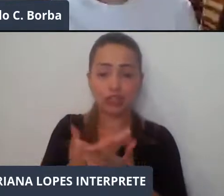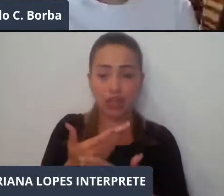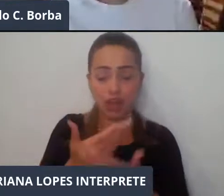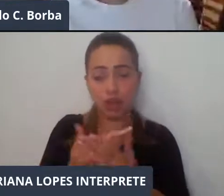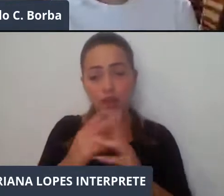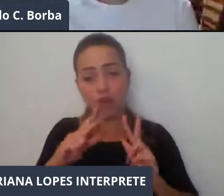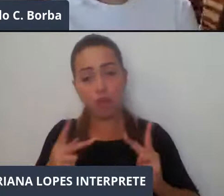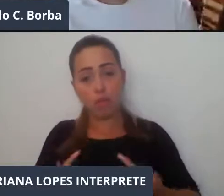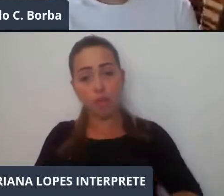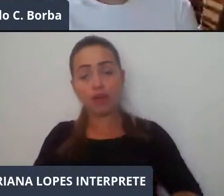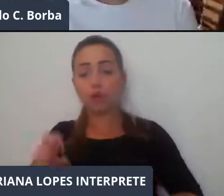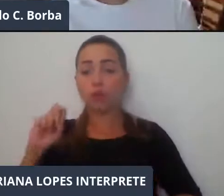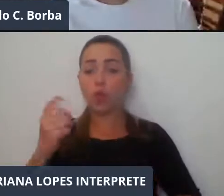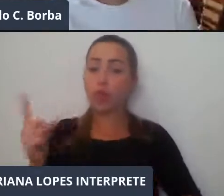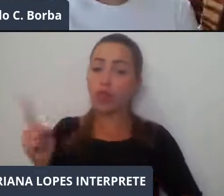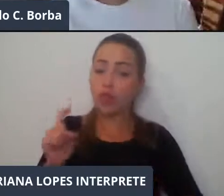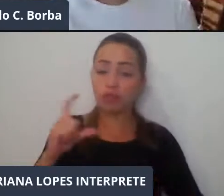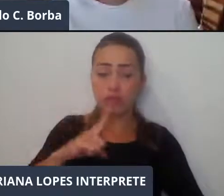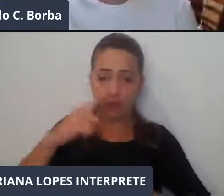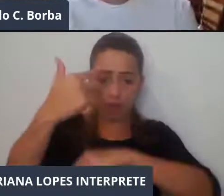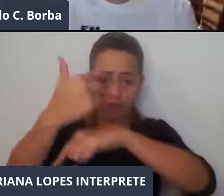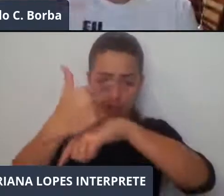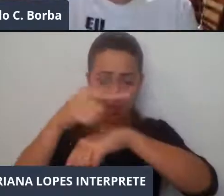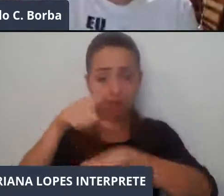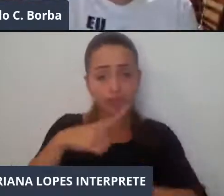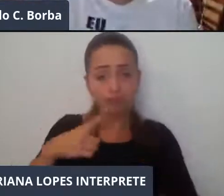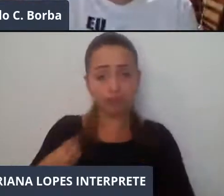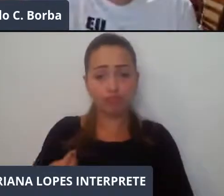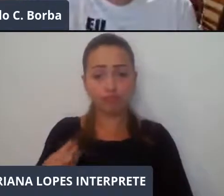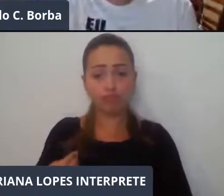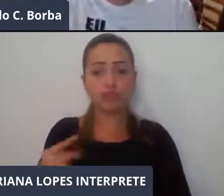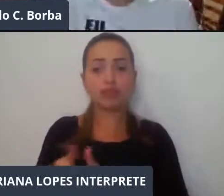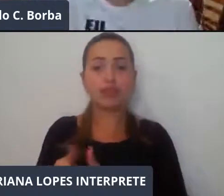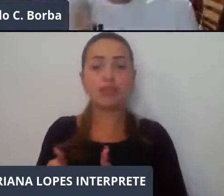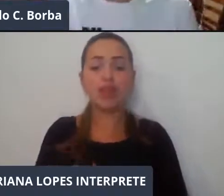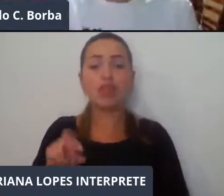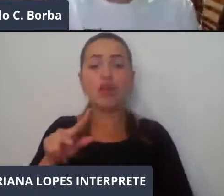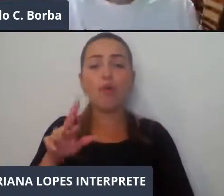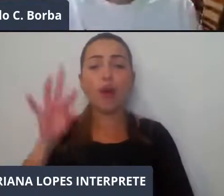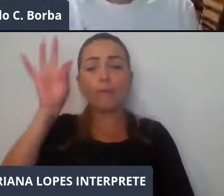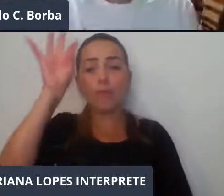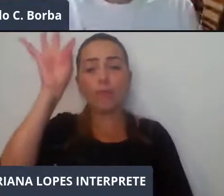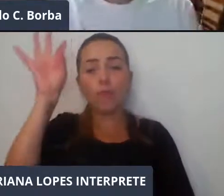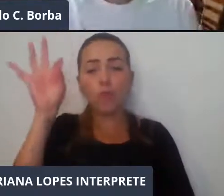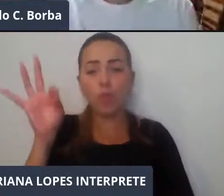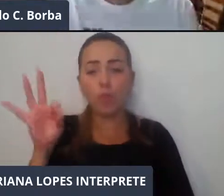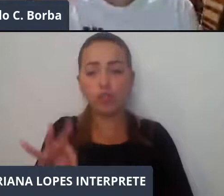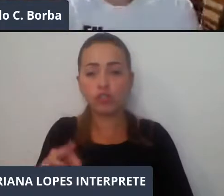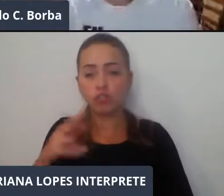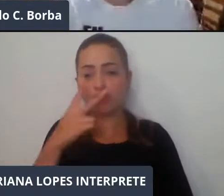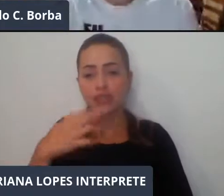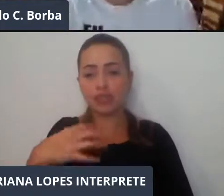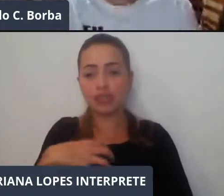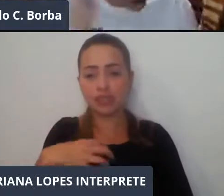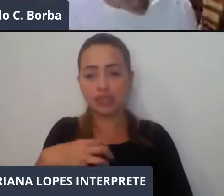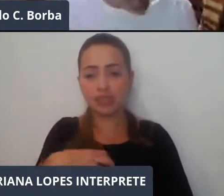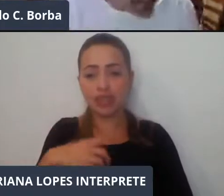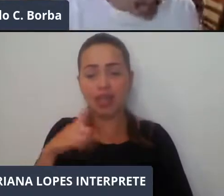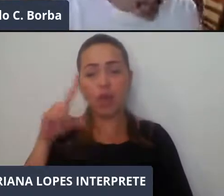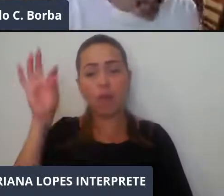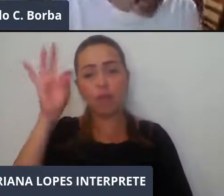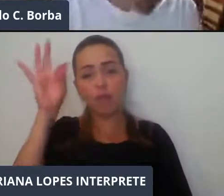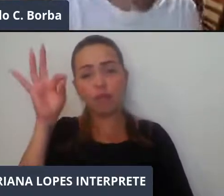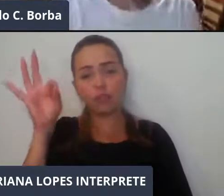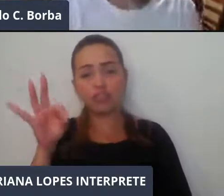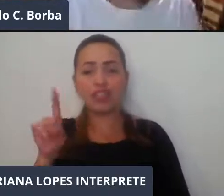humano. Então, a câmera está presente também, a gente não fica como uma mosquinha, né? Como se estivesse lá. E é uma mosquinha também, é